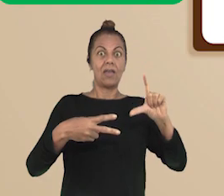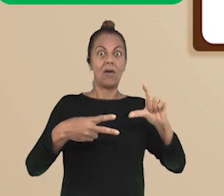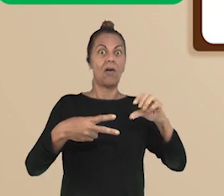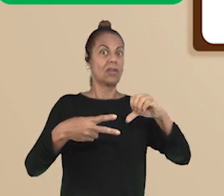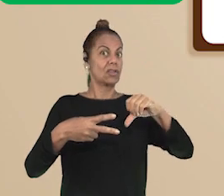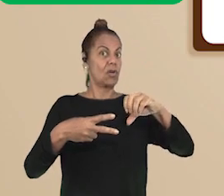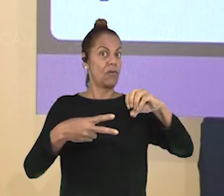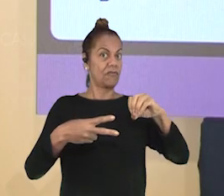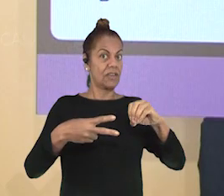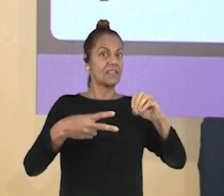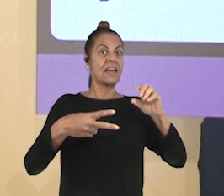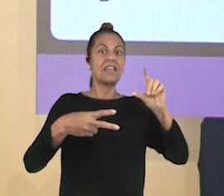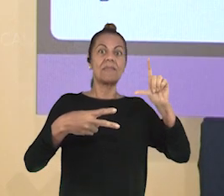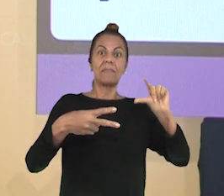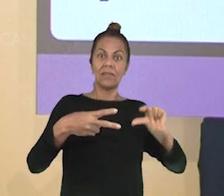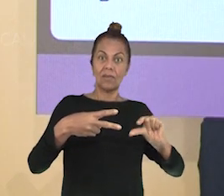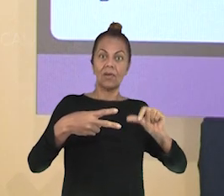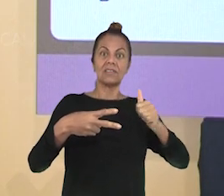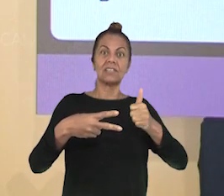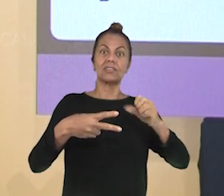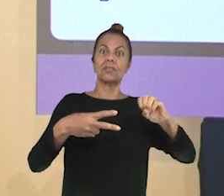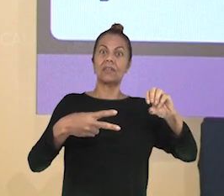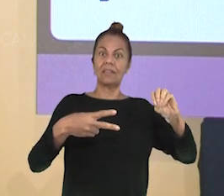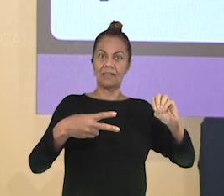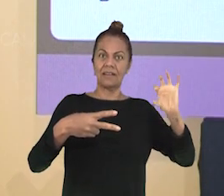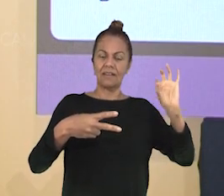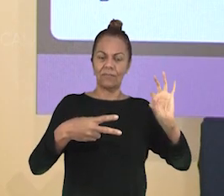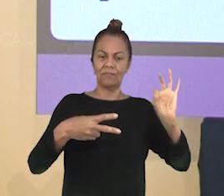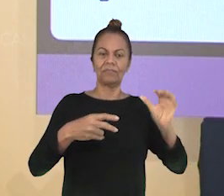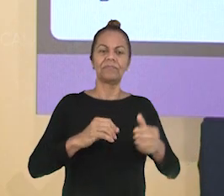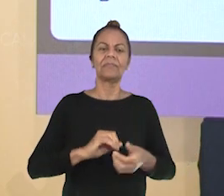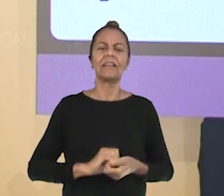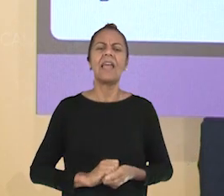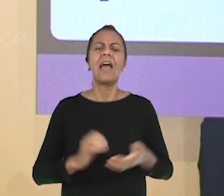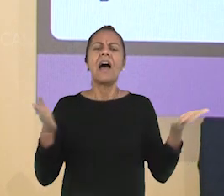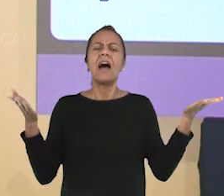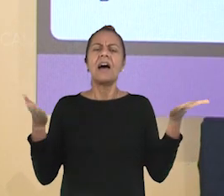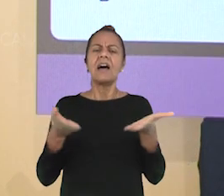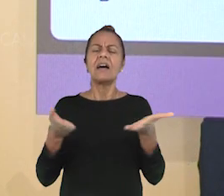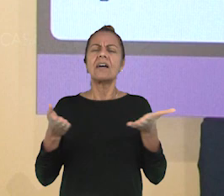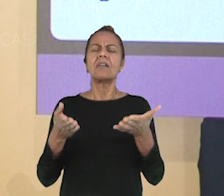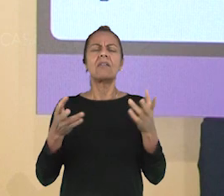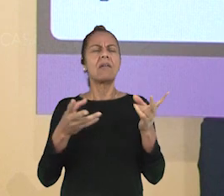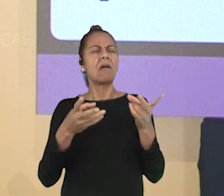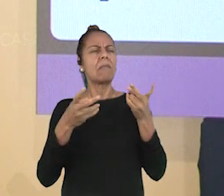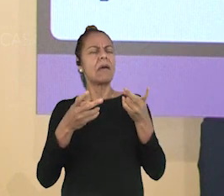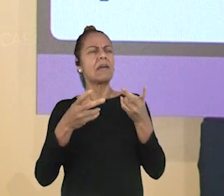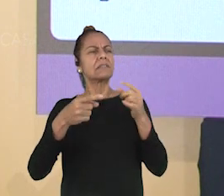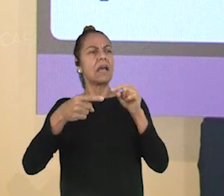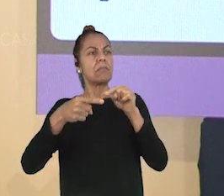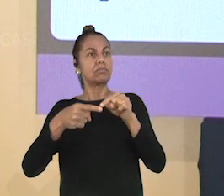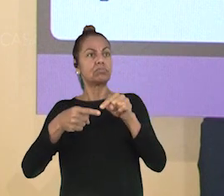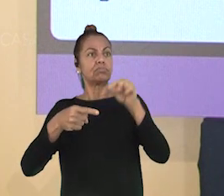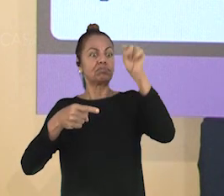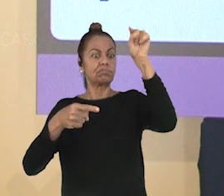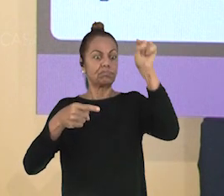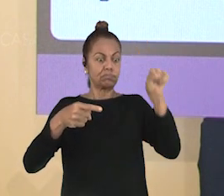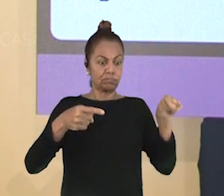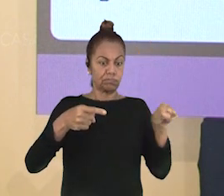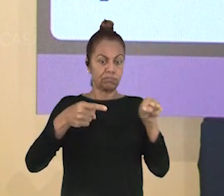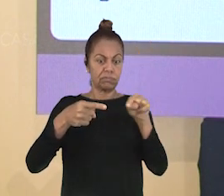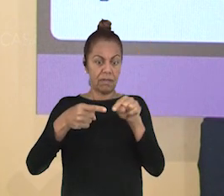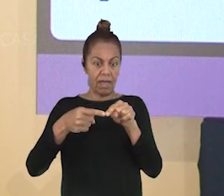graus. Agora vamos aprender a classificar primeiramente os triângulos, de acordo com seus